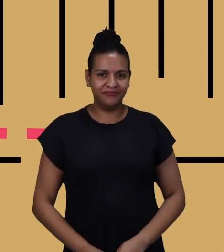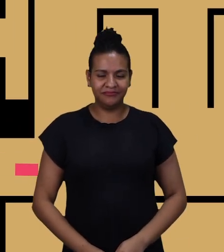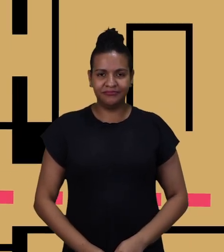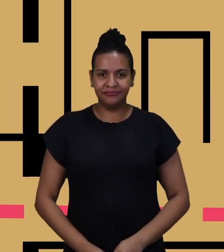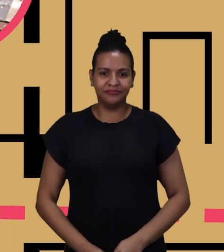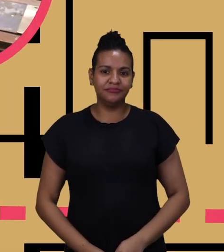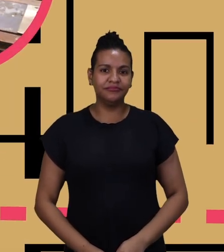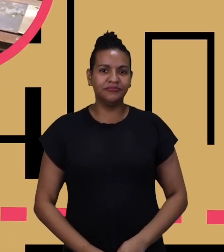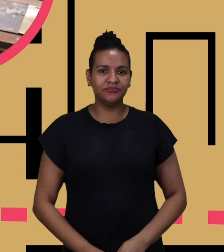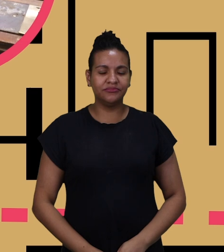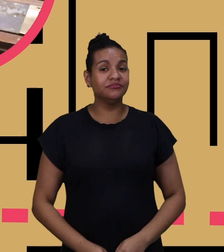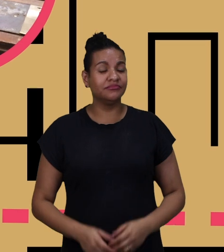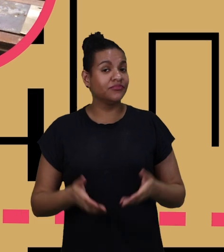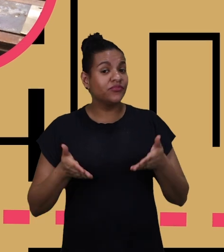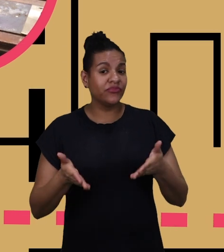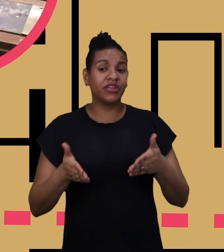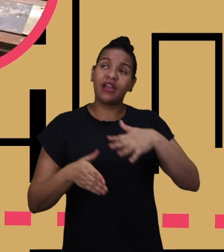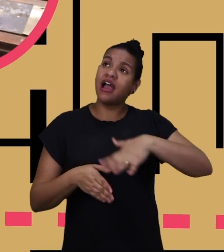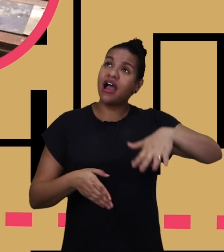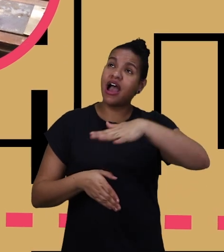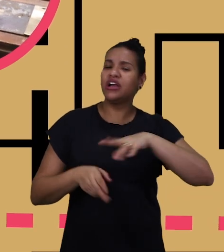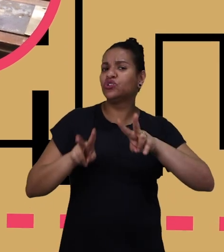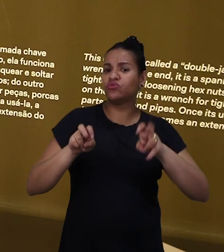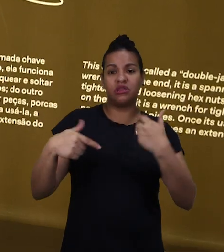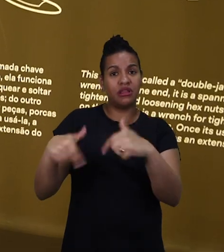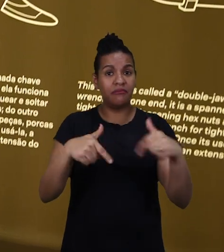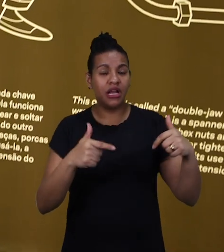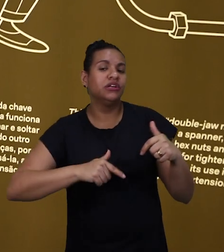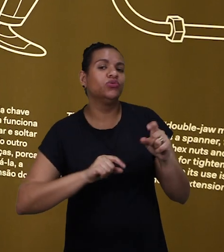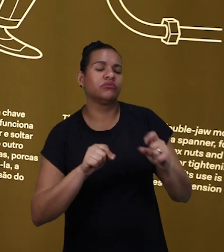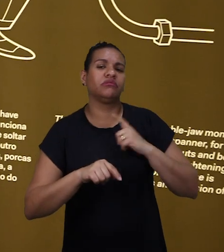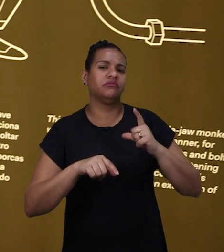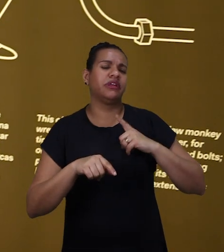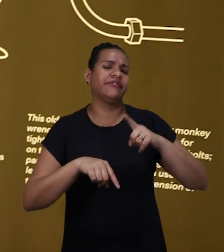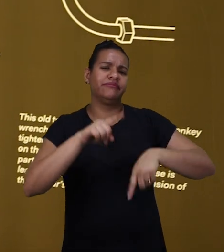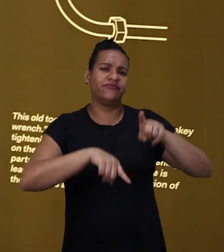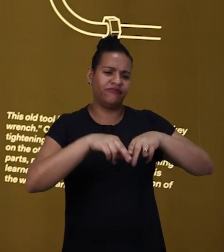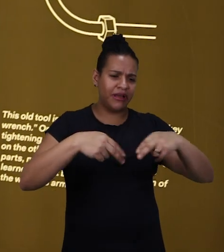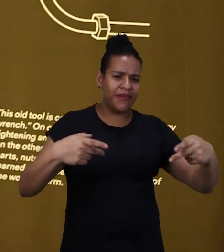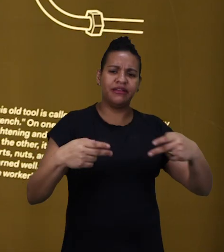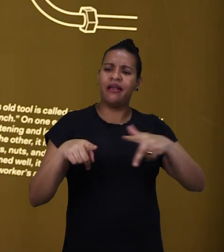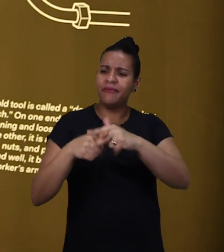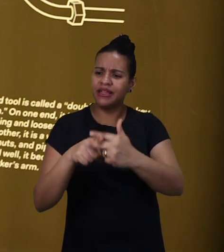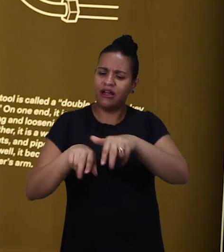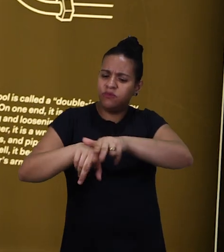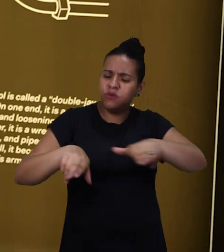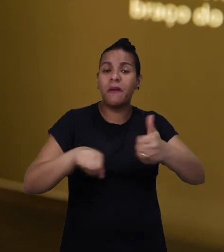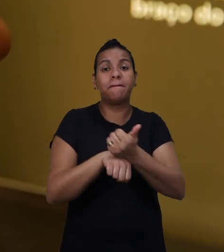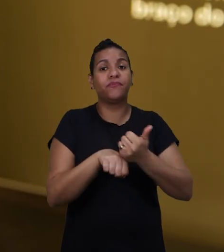do Museu Paulista. Na planta do museu, lê-se Mundos do Trabalho. Aqui é Mundos do Trabalho, tá? Então você vai ter ferramentas, objetos de